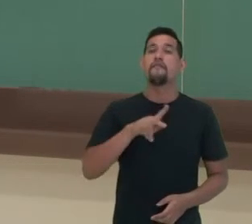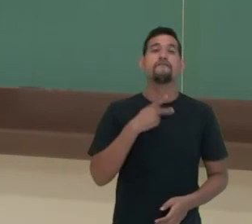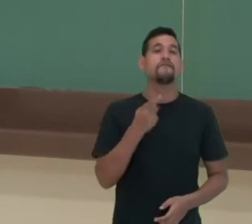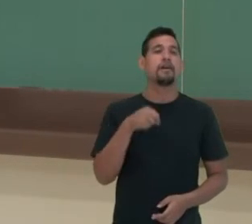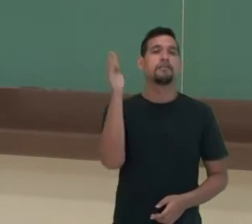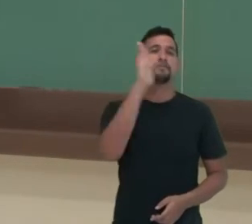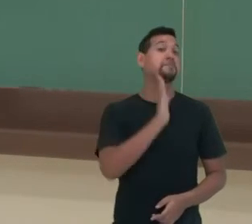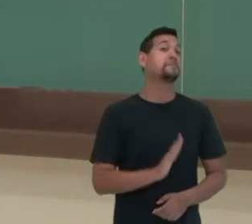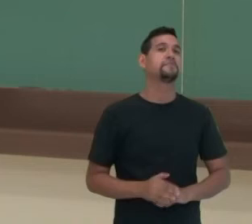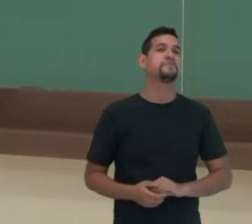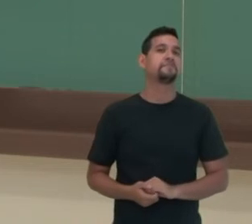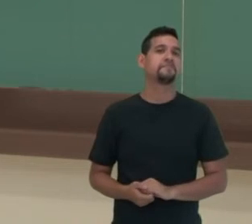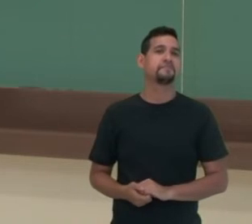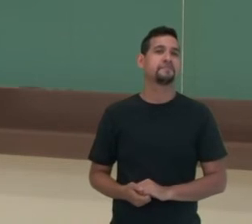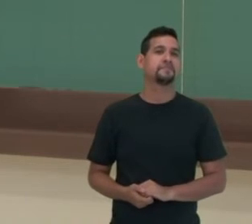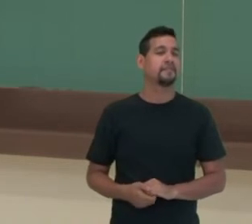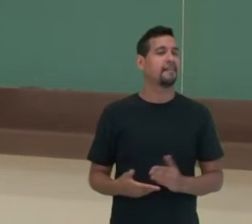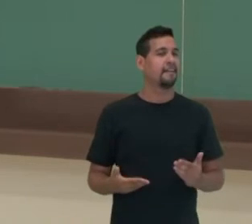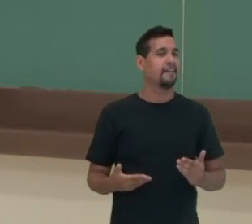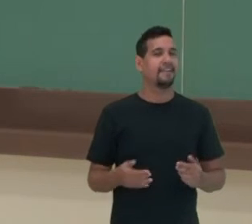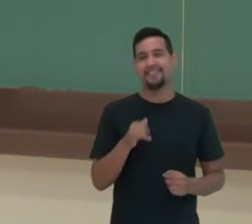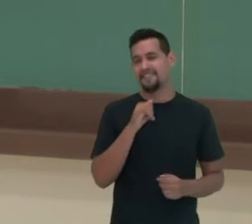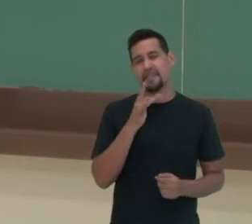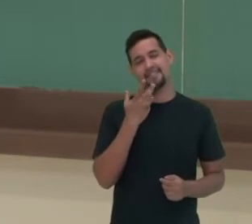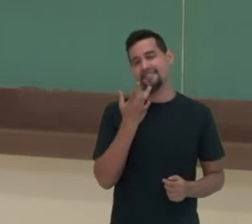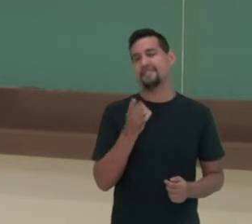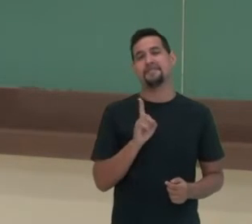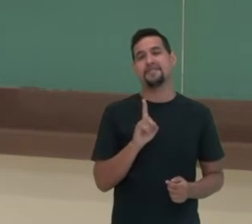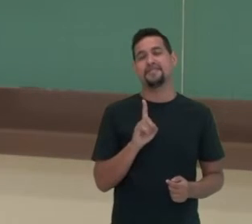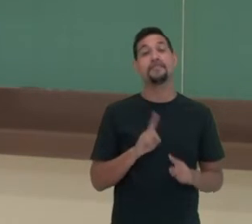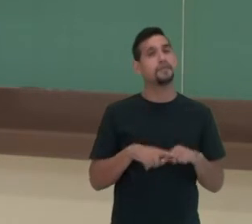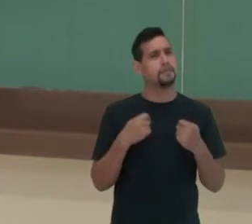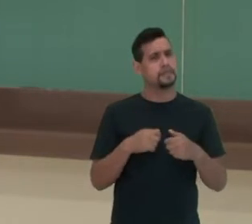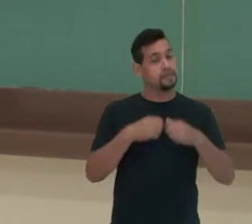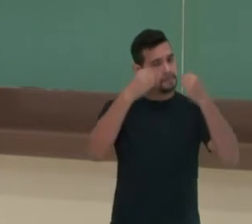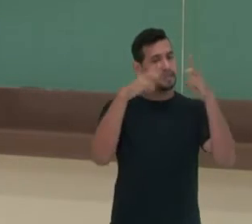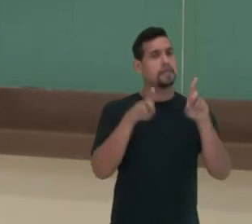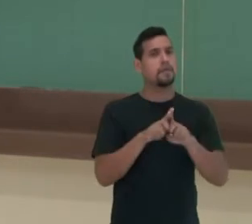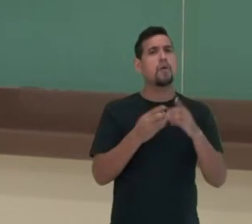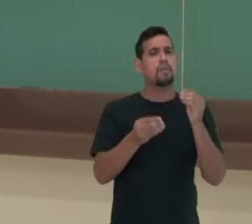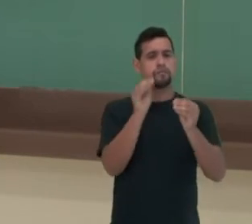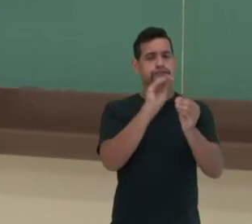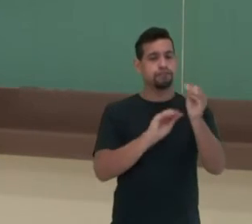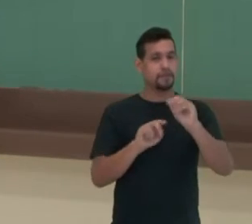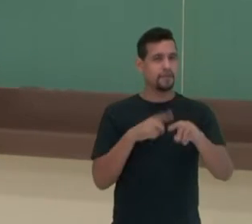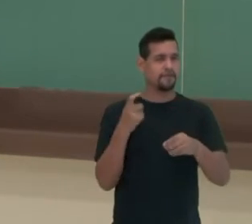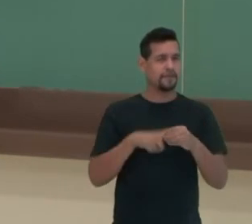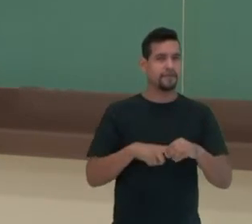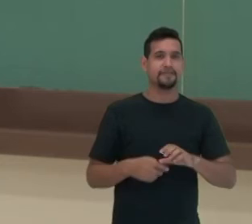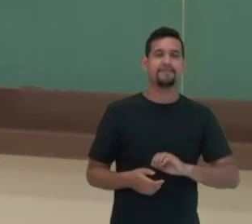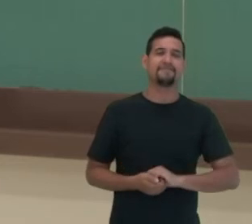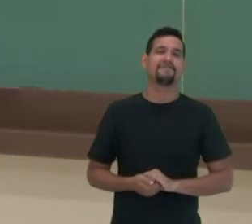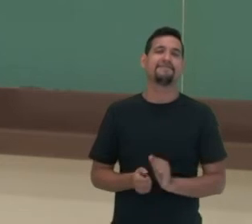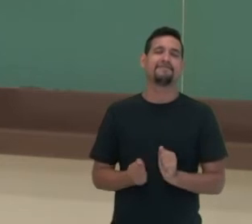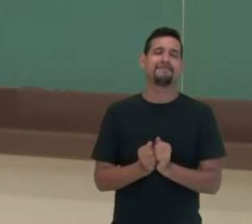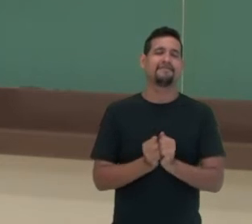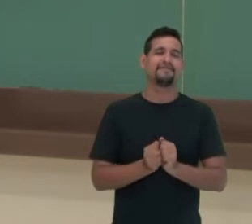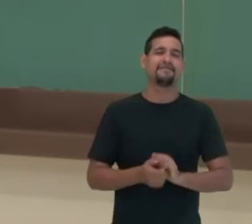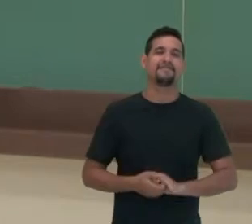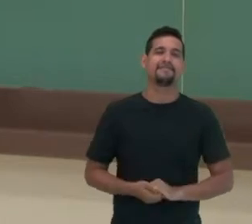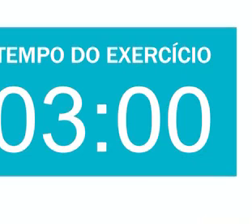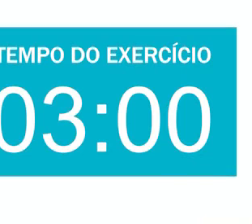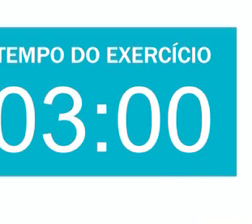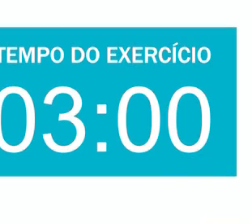falada no Brasil. Ah, não é tão simples assim, né? Vocês têm que falar também da variação. Daqui a pouquinho nós voltamos. Corrigimos juntos.